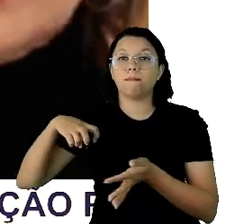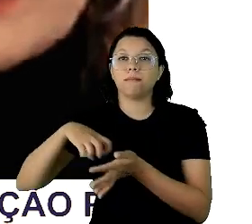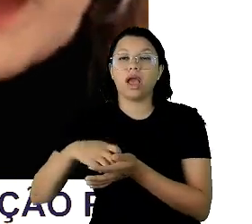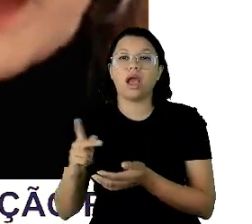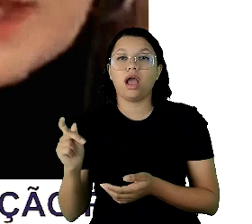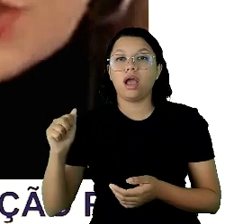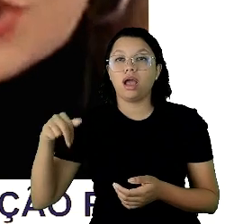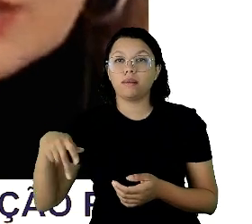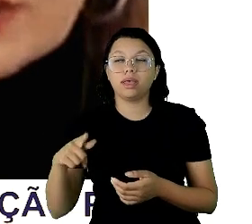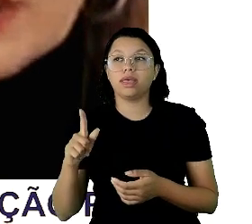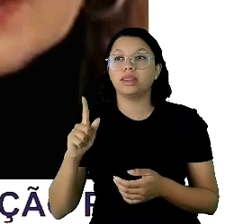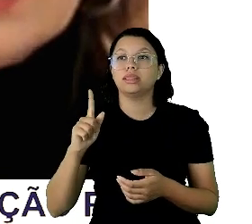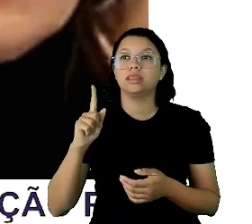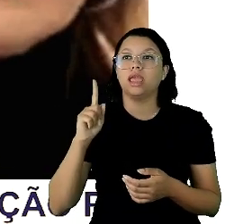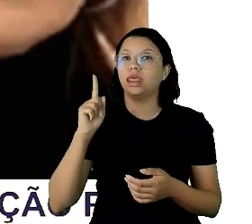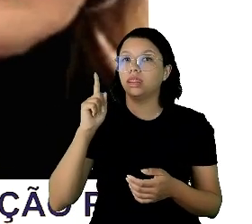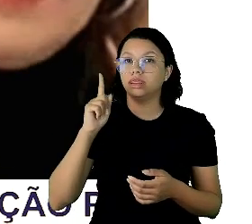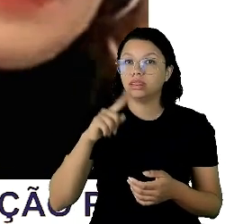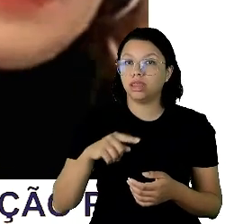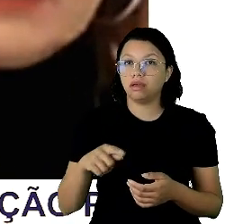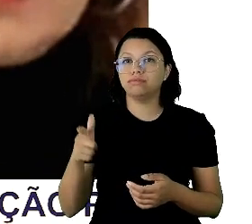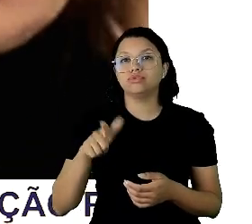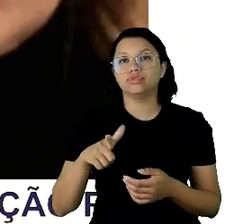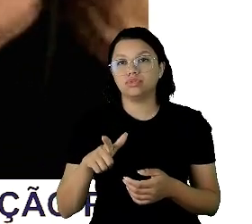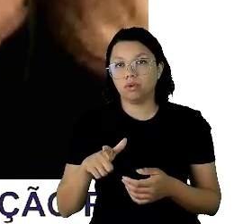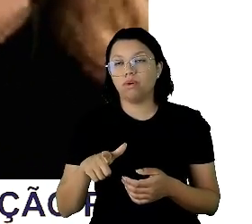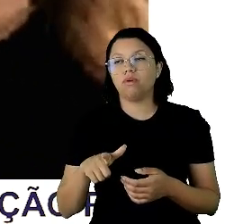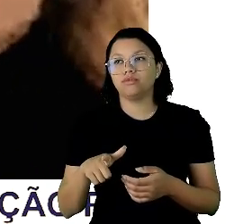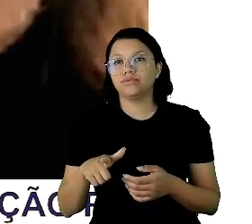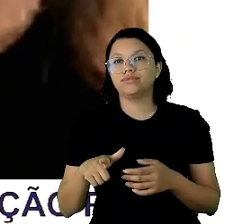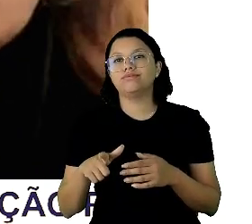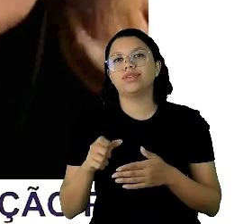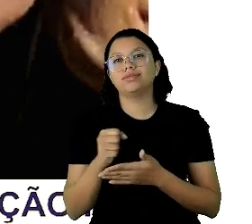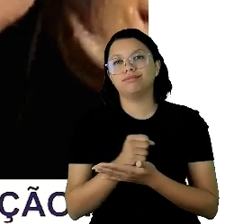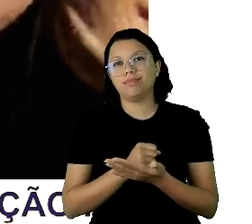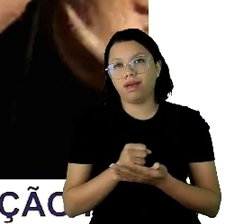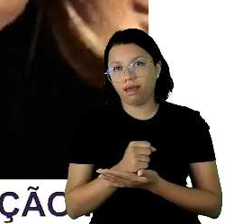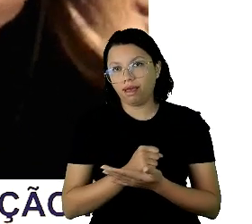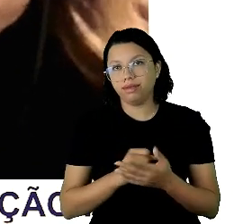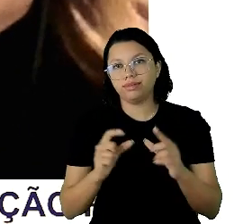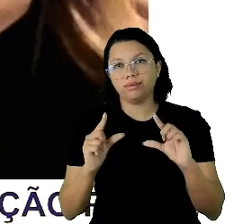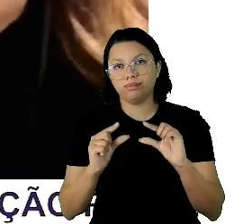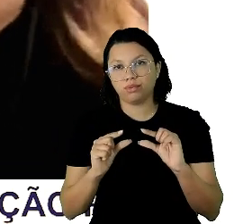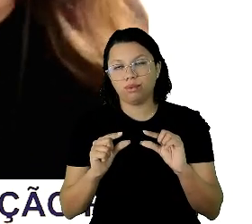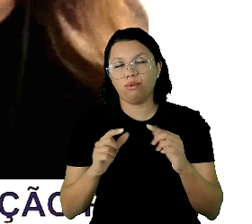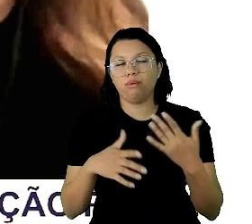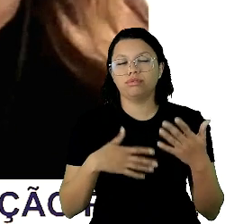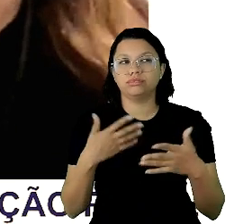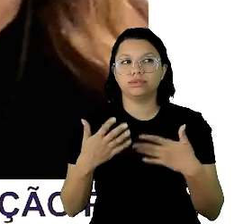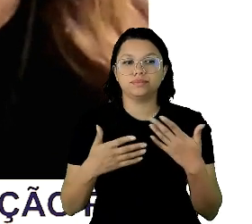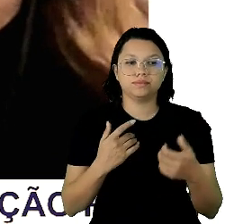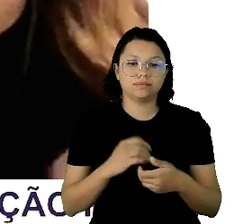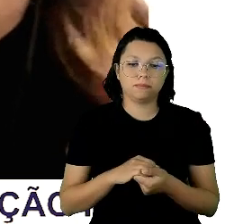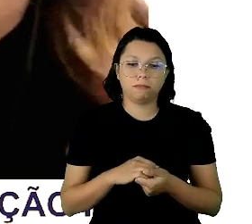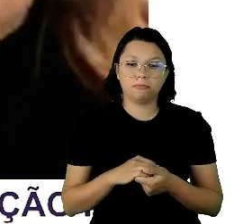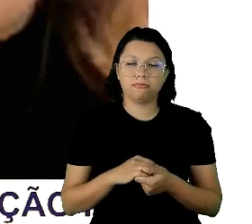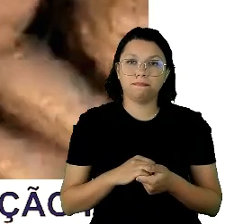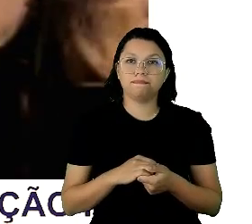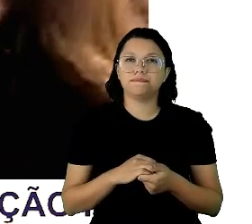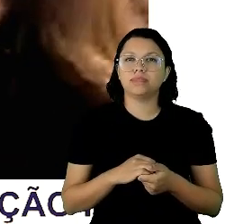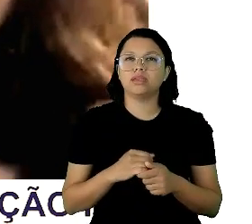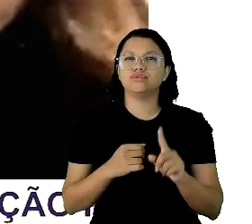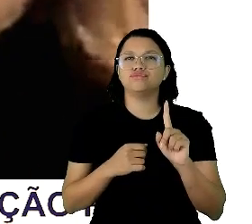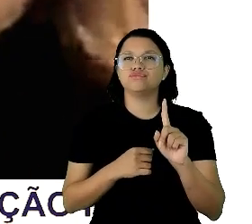reincidente, tal, a pena vai ser baixa, e vai ser uma pena, baixa que eu digo, é de 1 a 5, a pena vai ficar lá